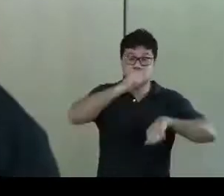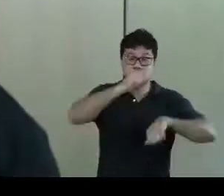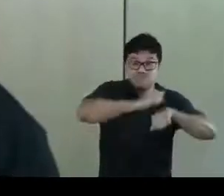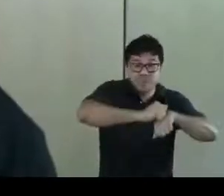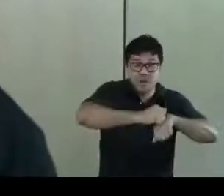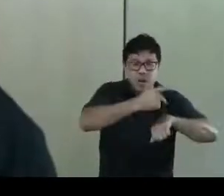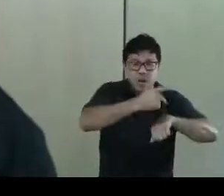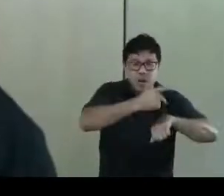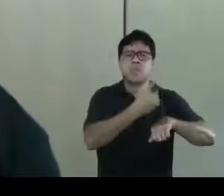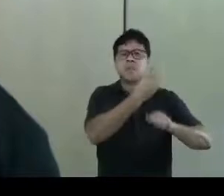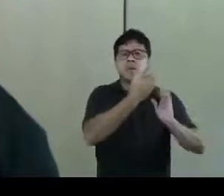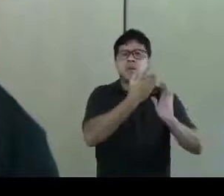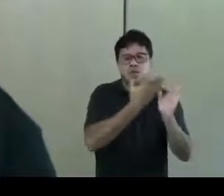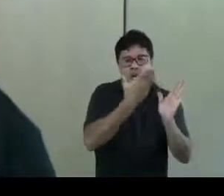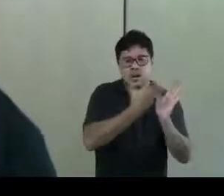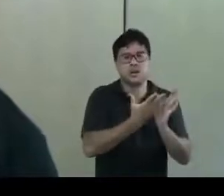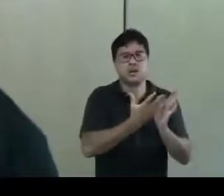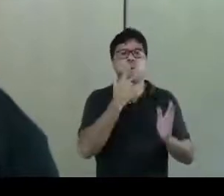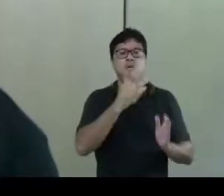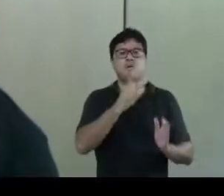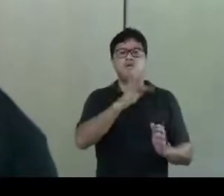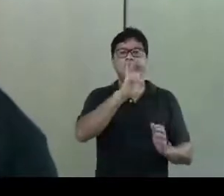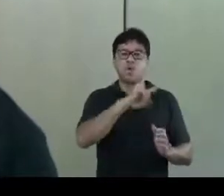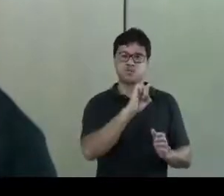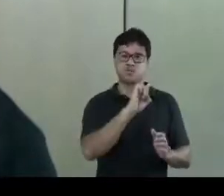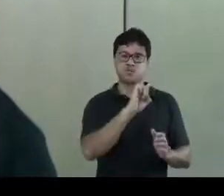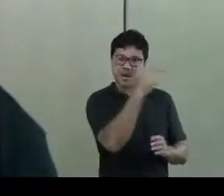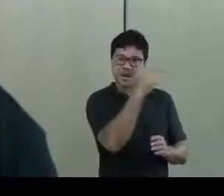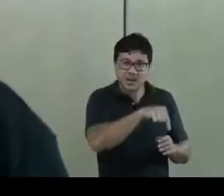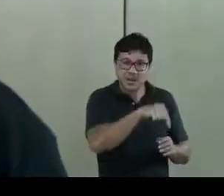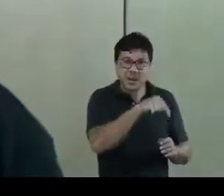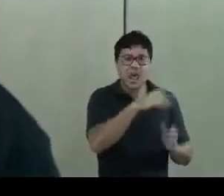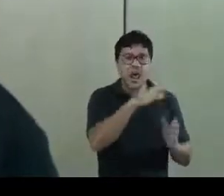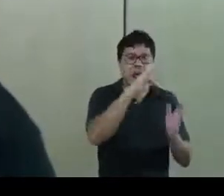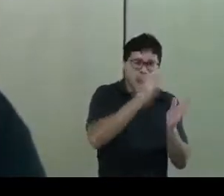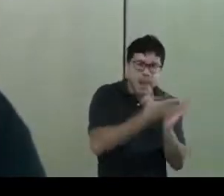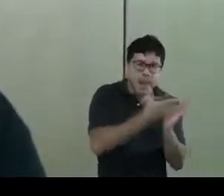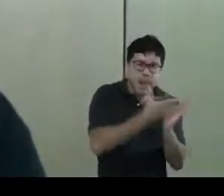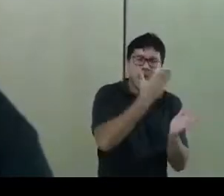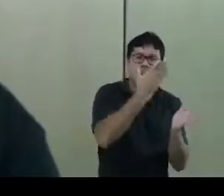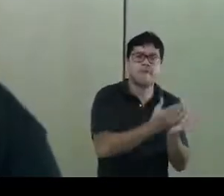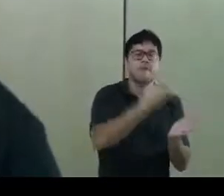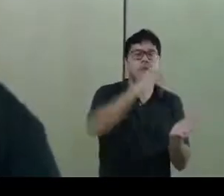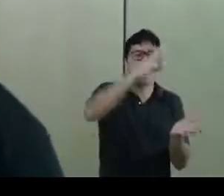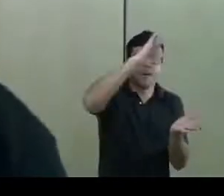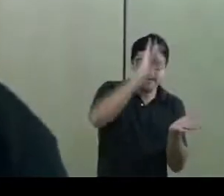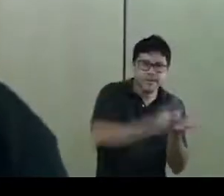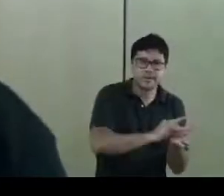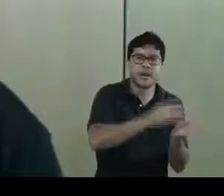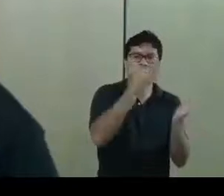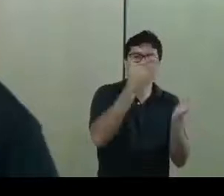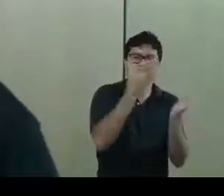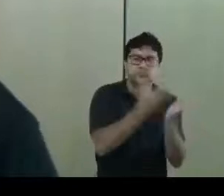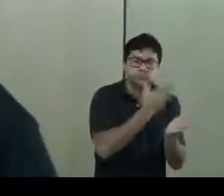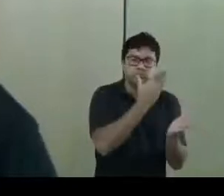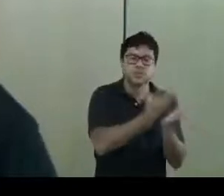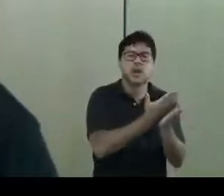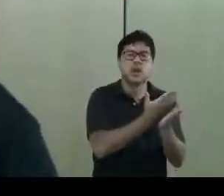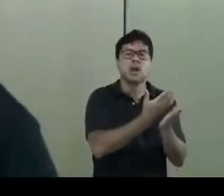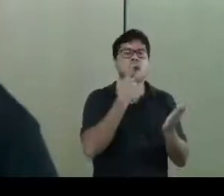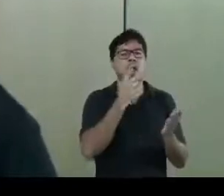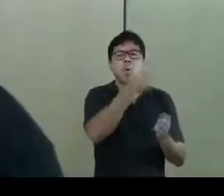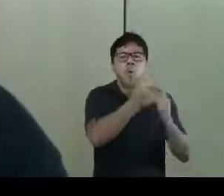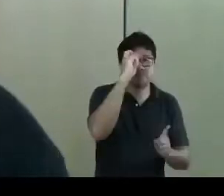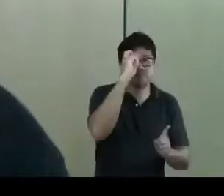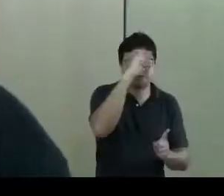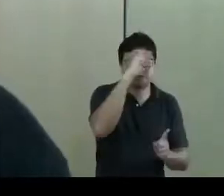matéria primária, com a nossa fonte primária, que são os livros, que são os originais, que são as obras raras, né, se nós